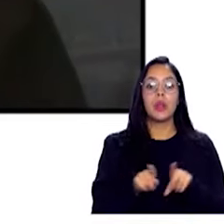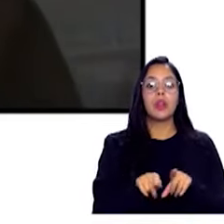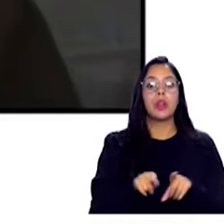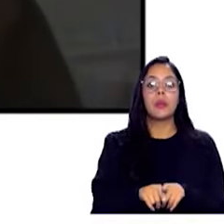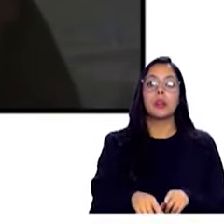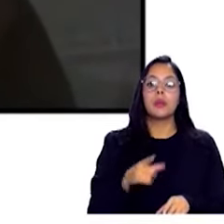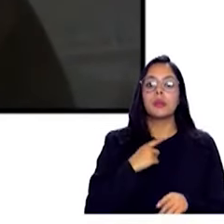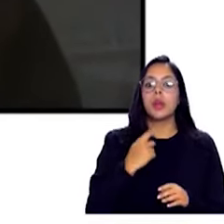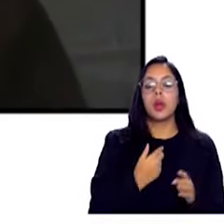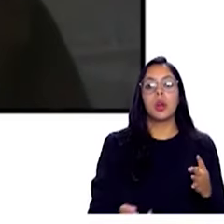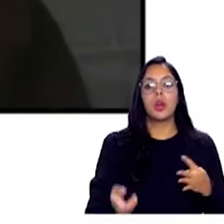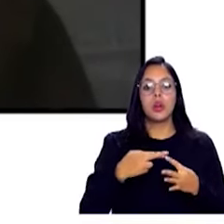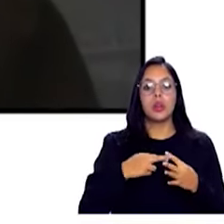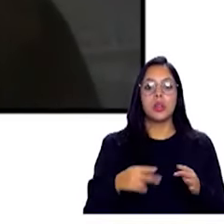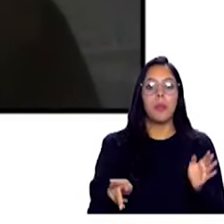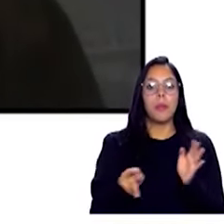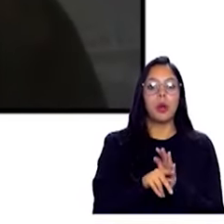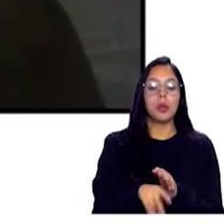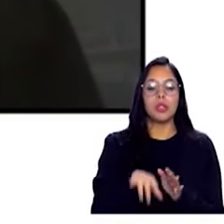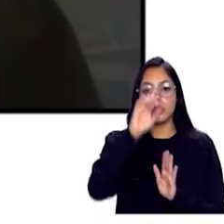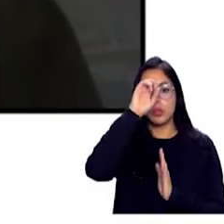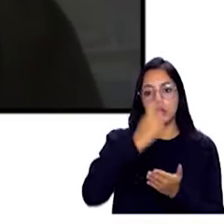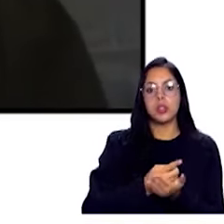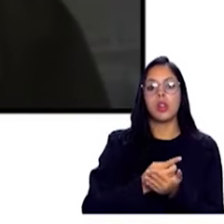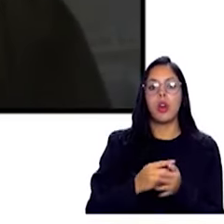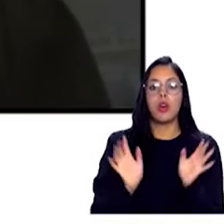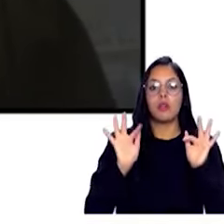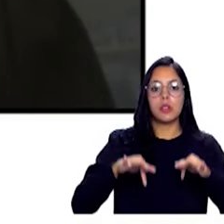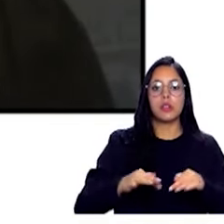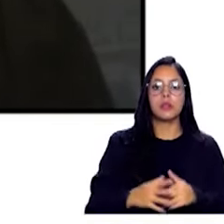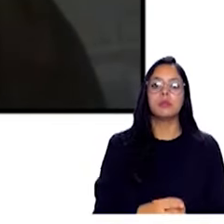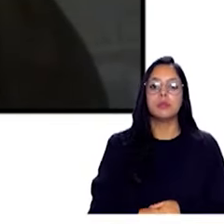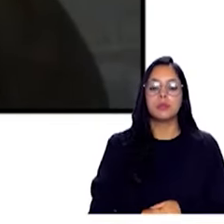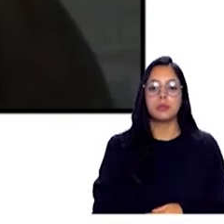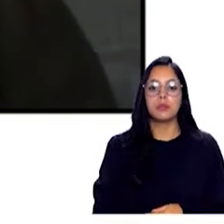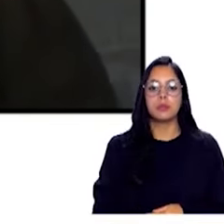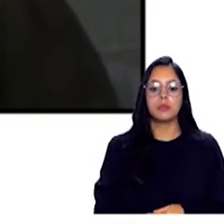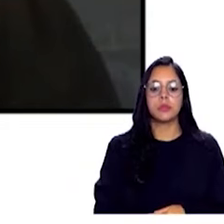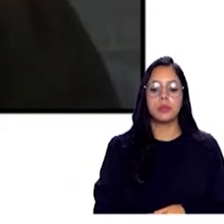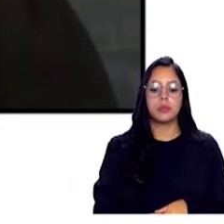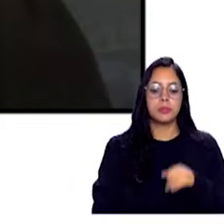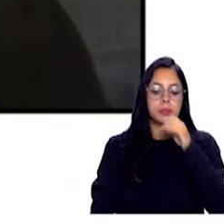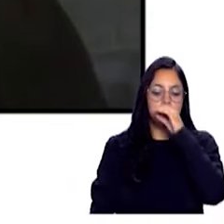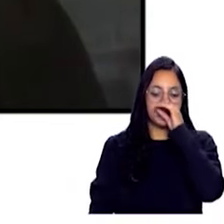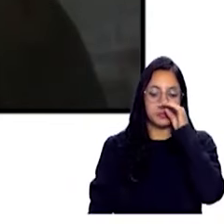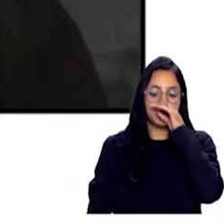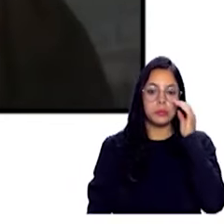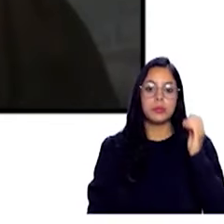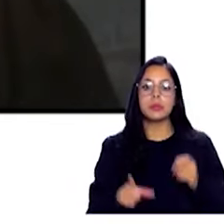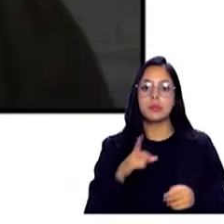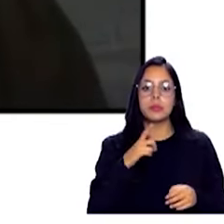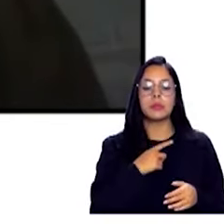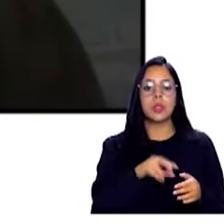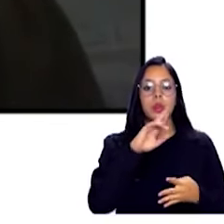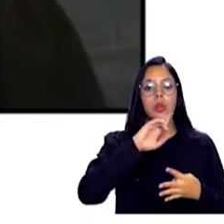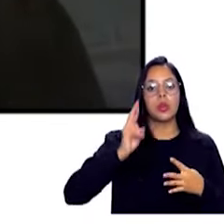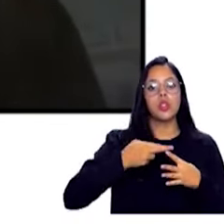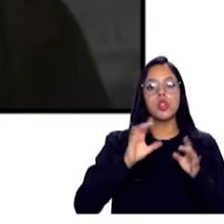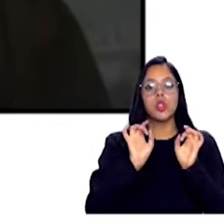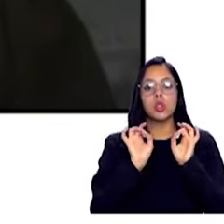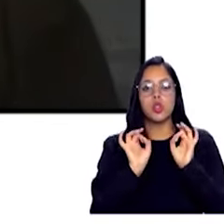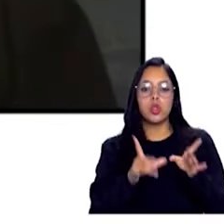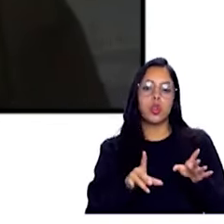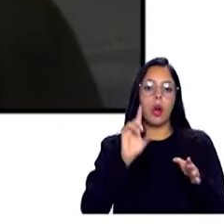recursos só de decisões finais não de interlocutórias né nesses recursos só se examinariam questões de direito